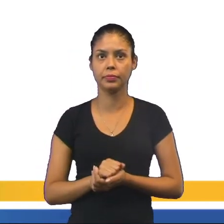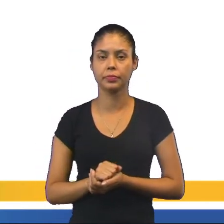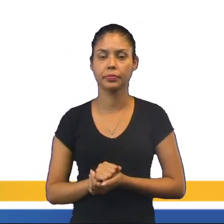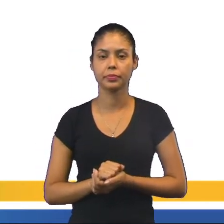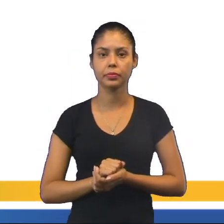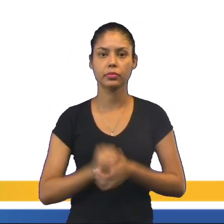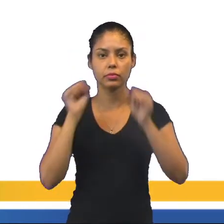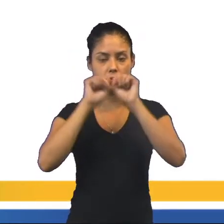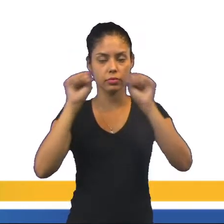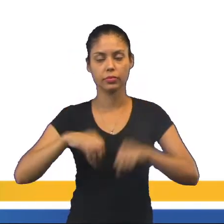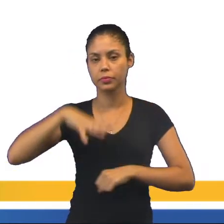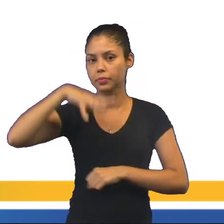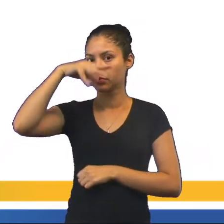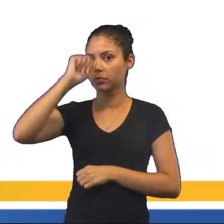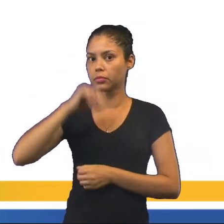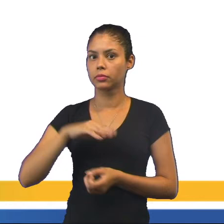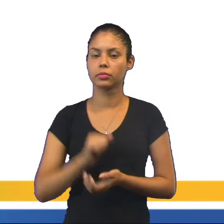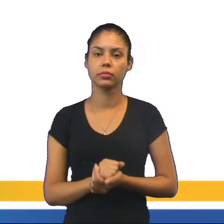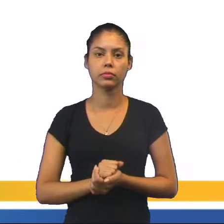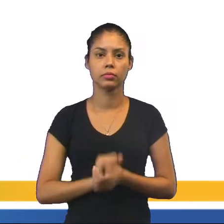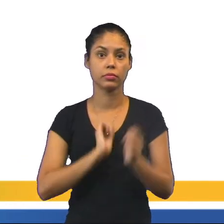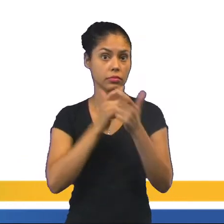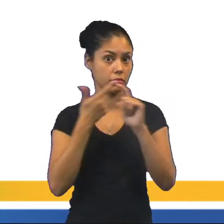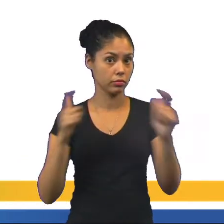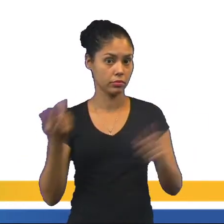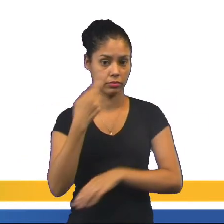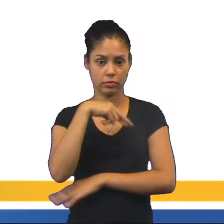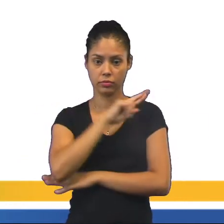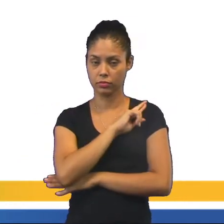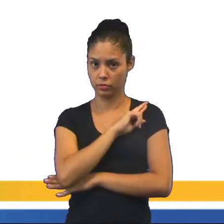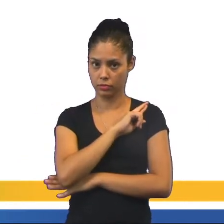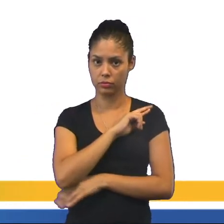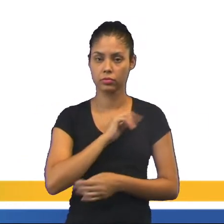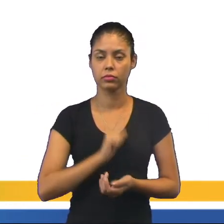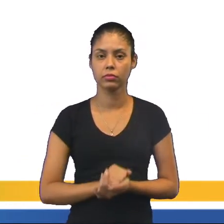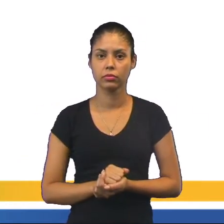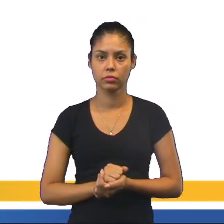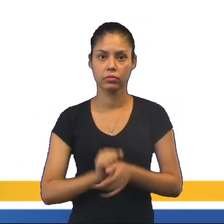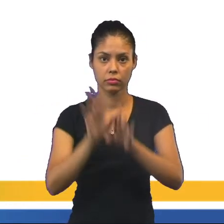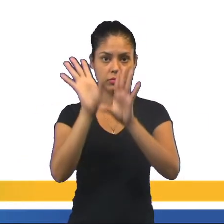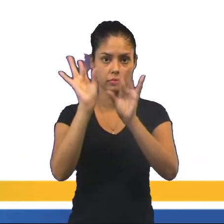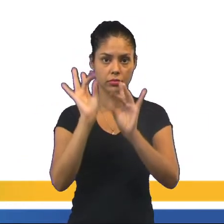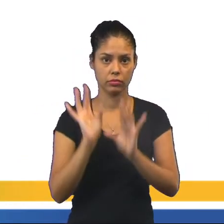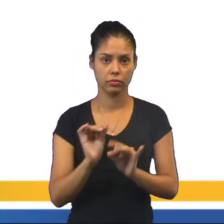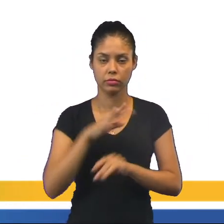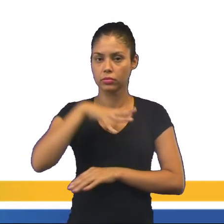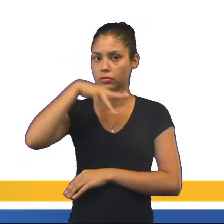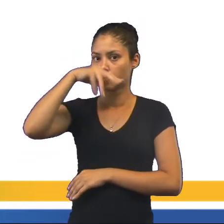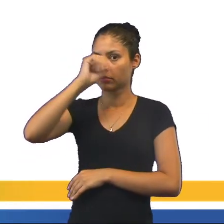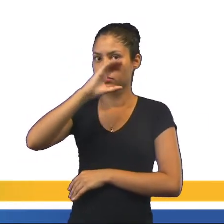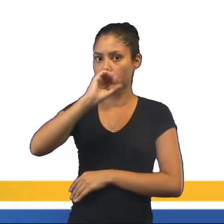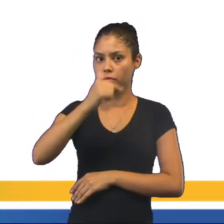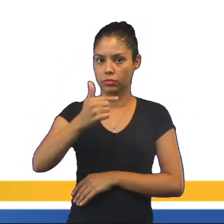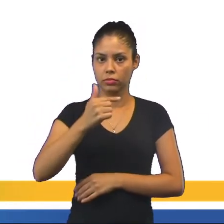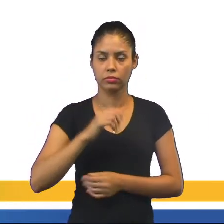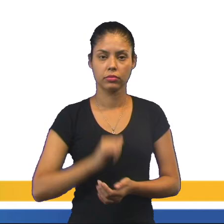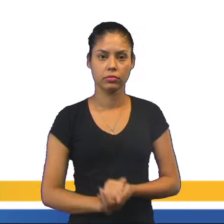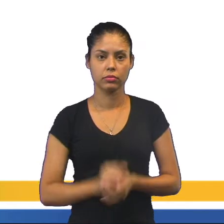sistema respiratório ele vai ser o grande responsável por capturar o oxigênio do